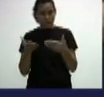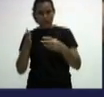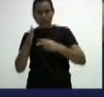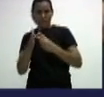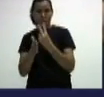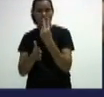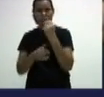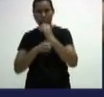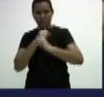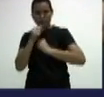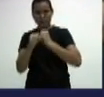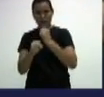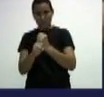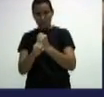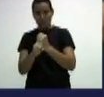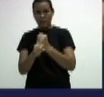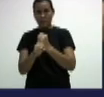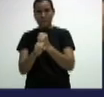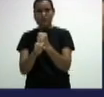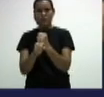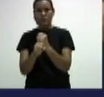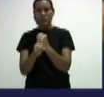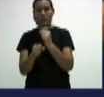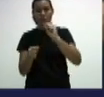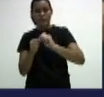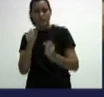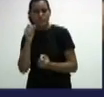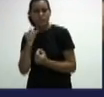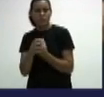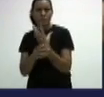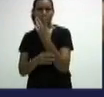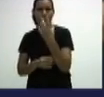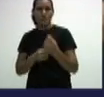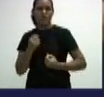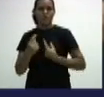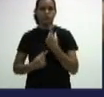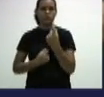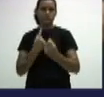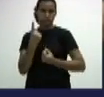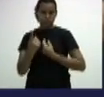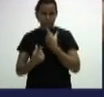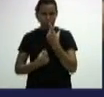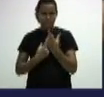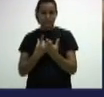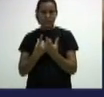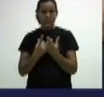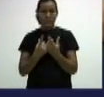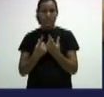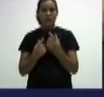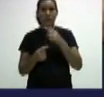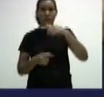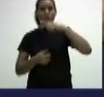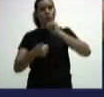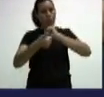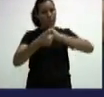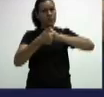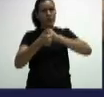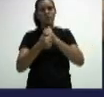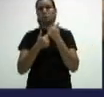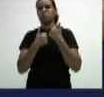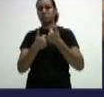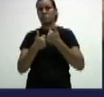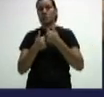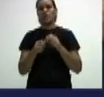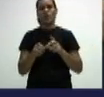interessante porque pelo nível de produção, né? A quantidade de produtos que o pessoal está fazendo e a qualidade. E